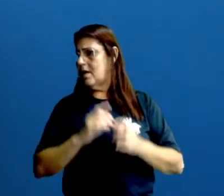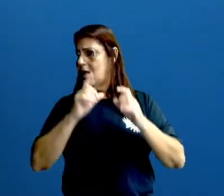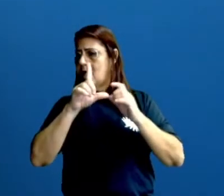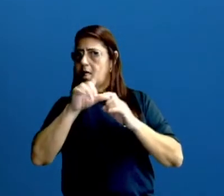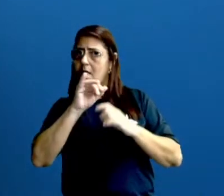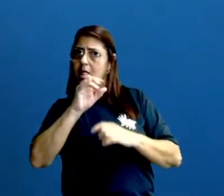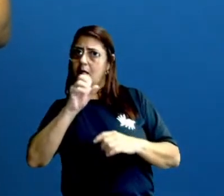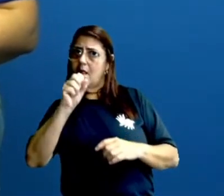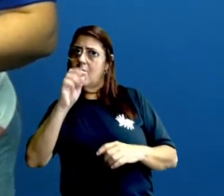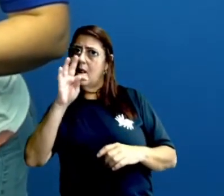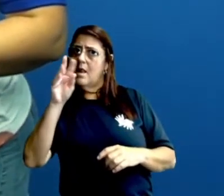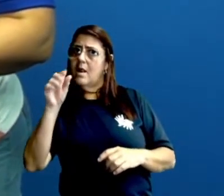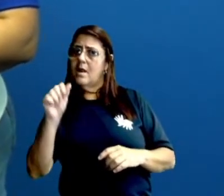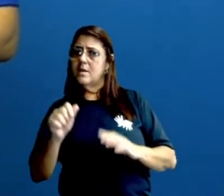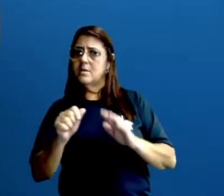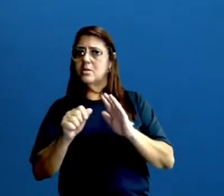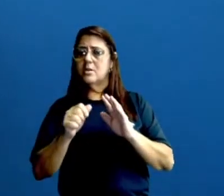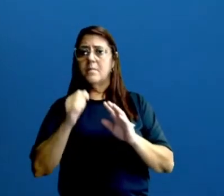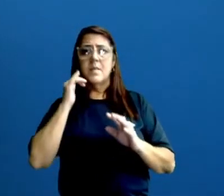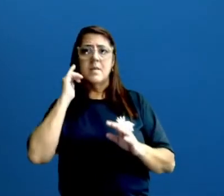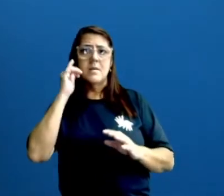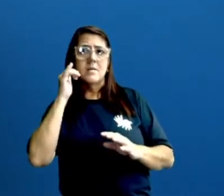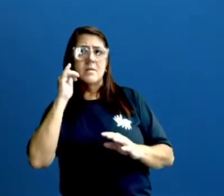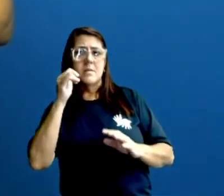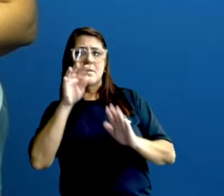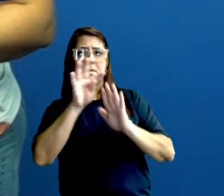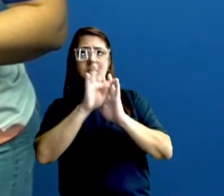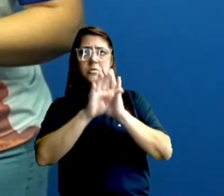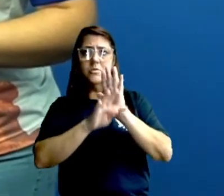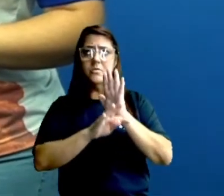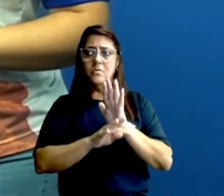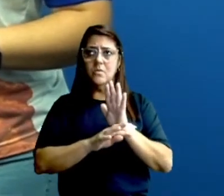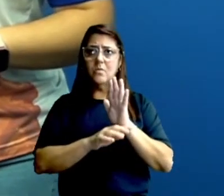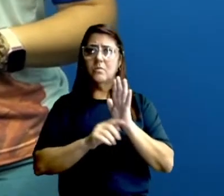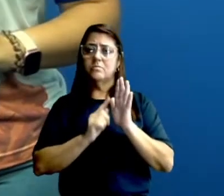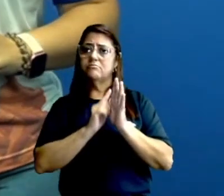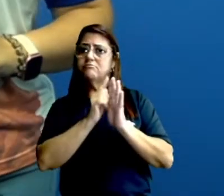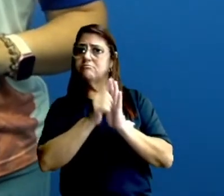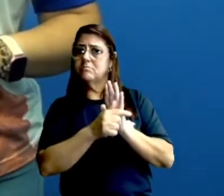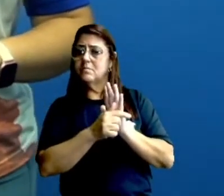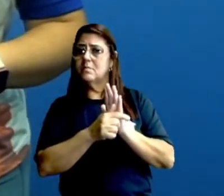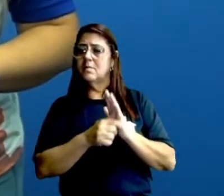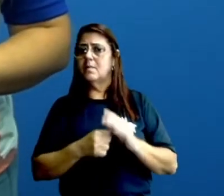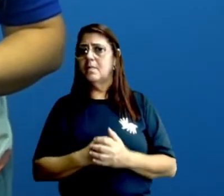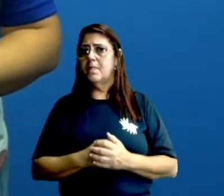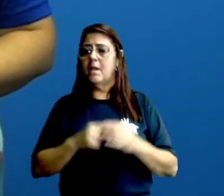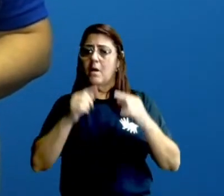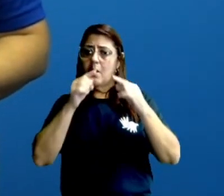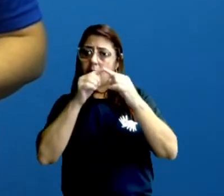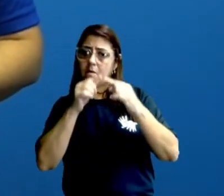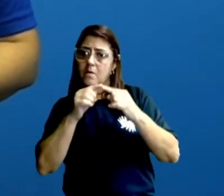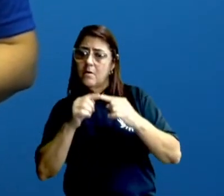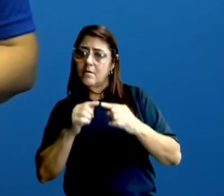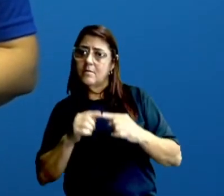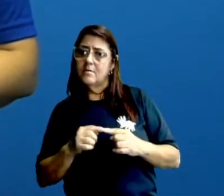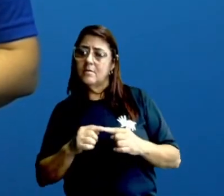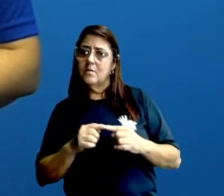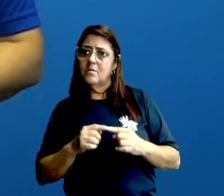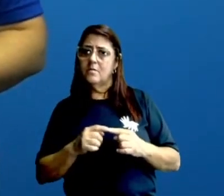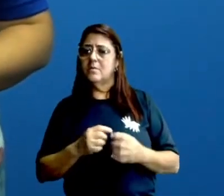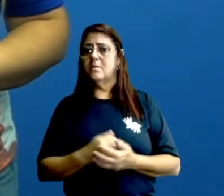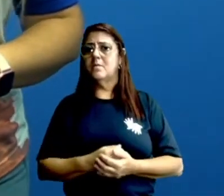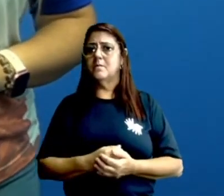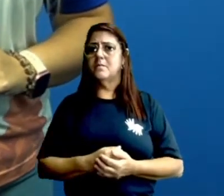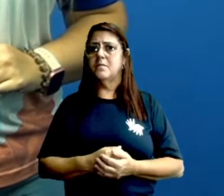Listas são um tipo de gênero textual criado para ajudar a organizar as coisas de acordo com um critério